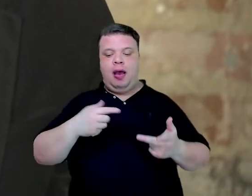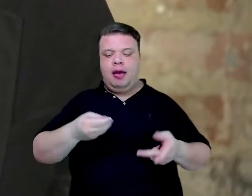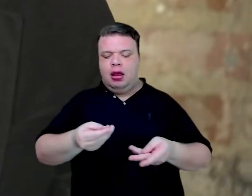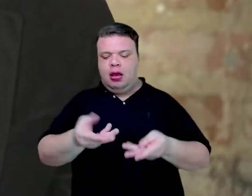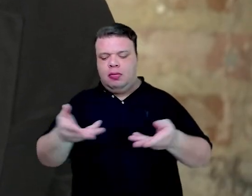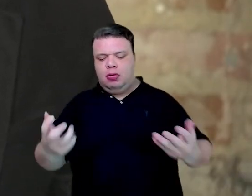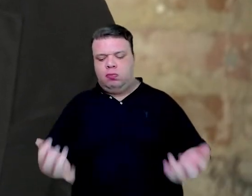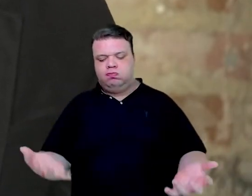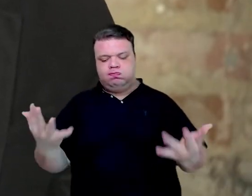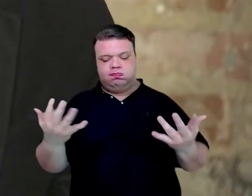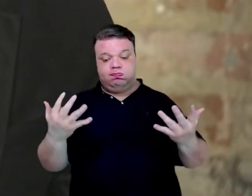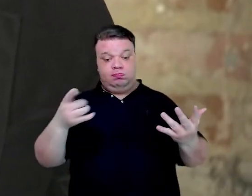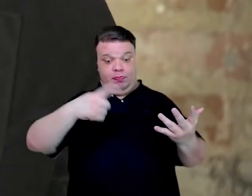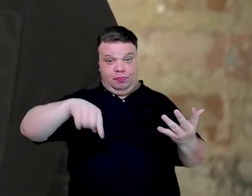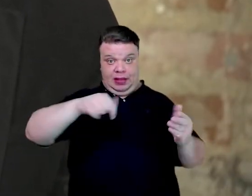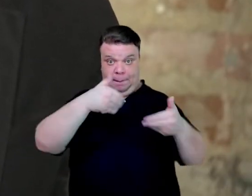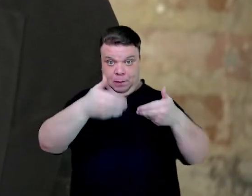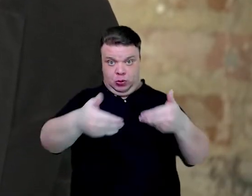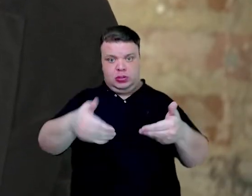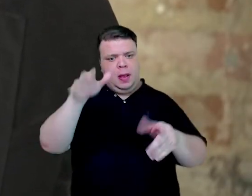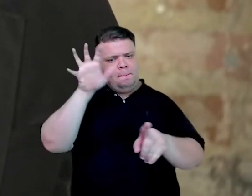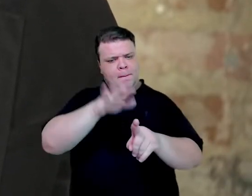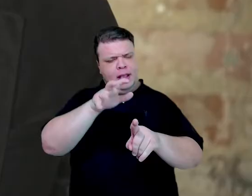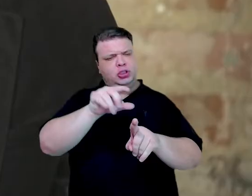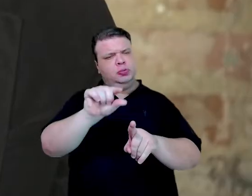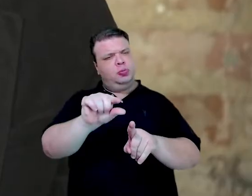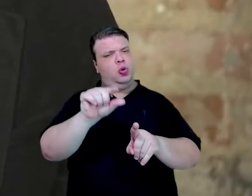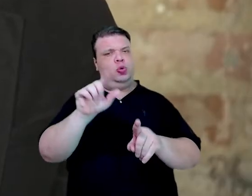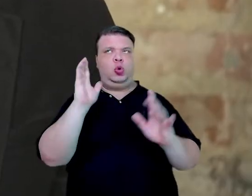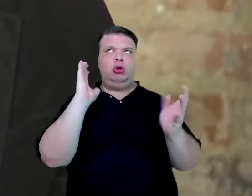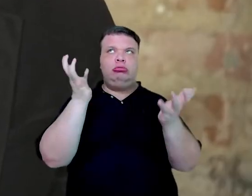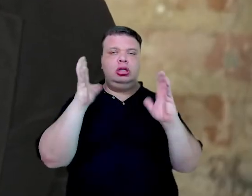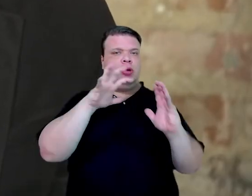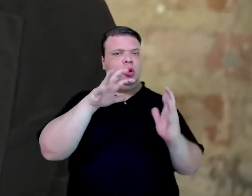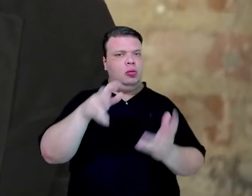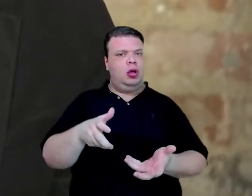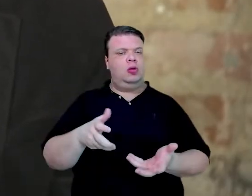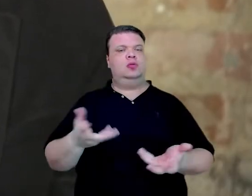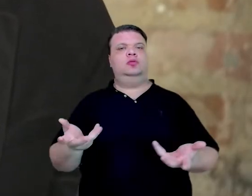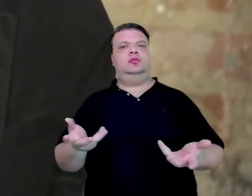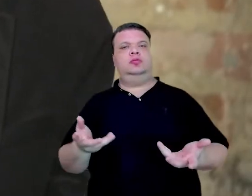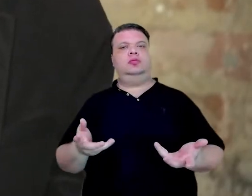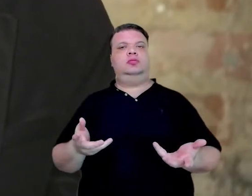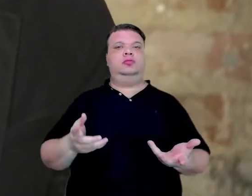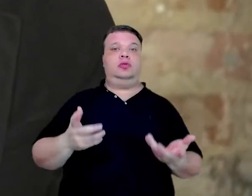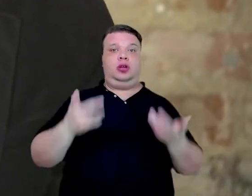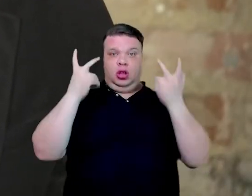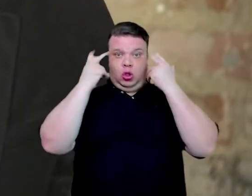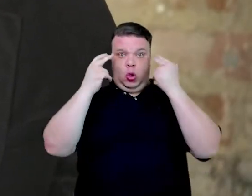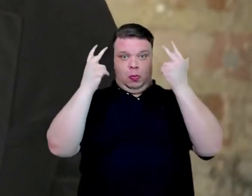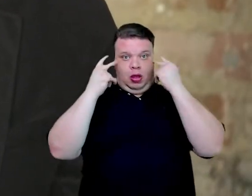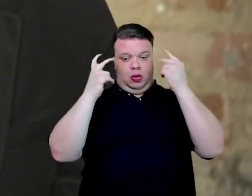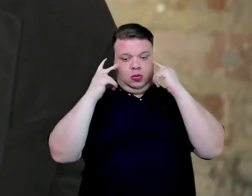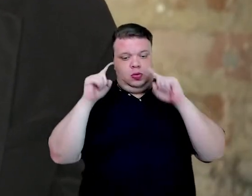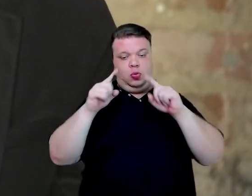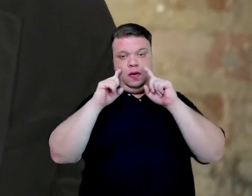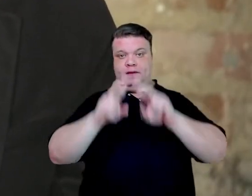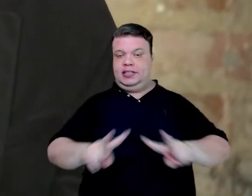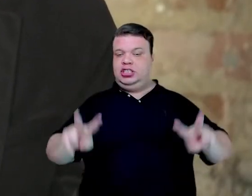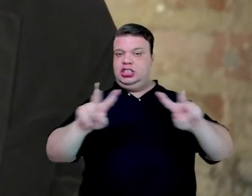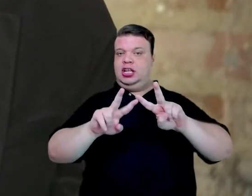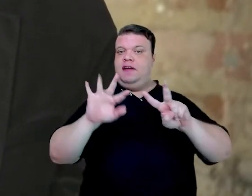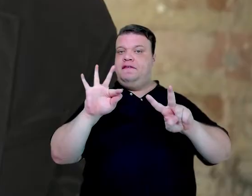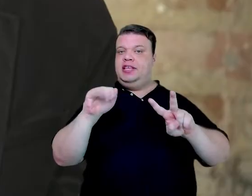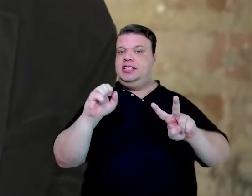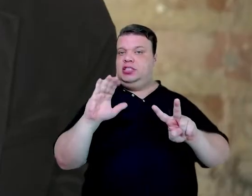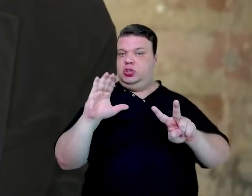Normalmente, do ponto de vista físico, ou seja, as escalas global, os fenômenos de escala global vão interferir